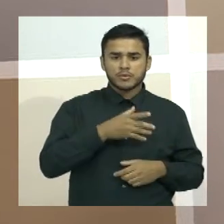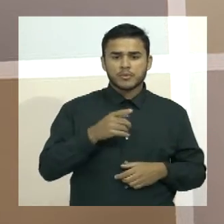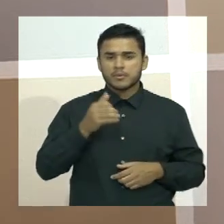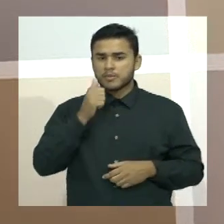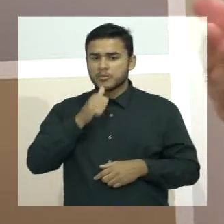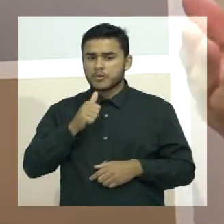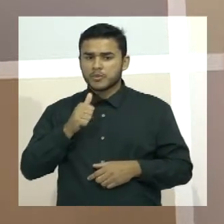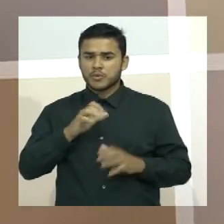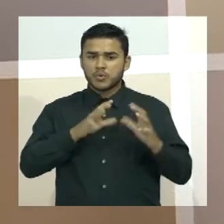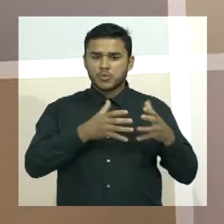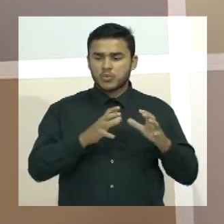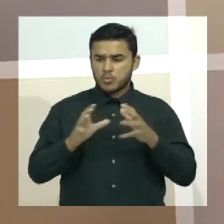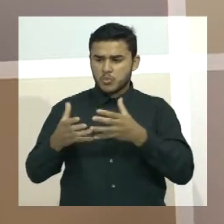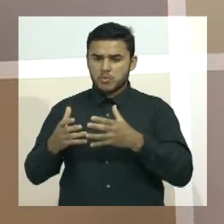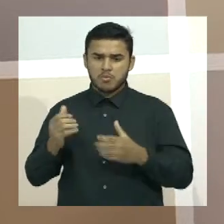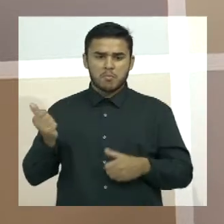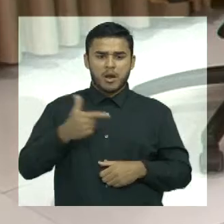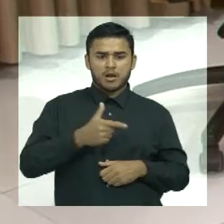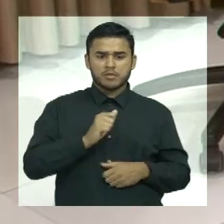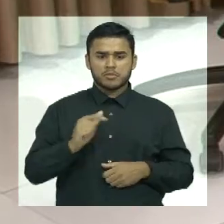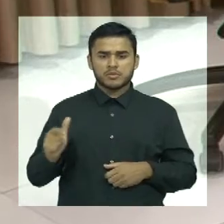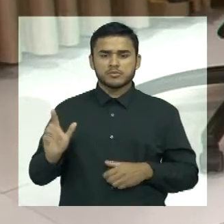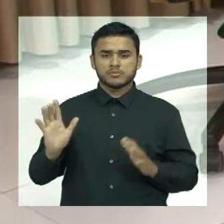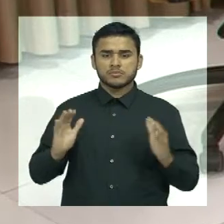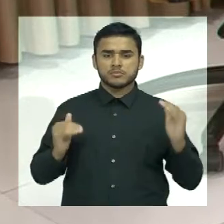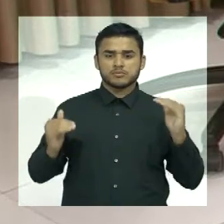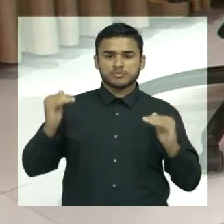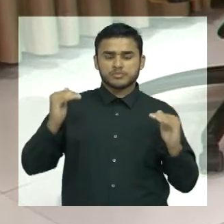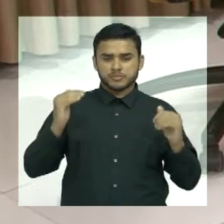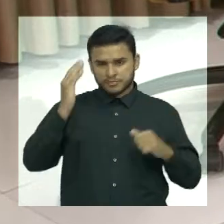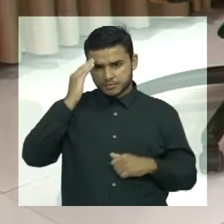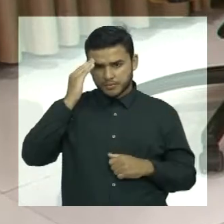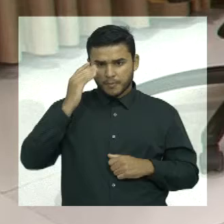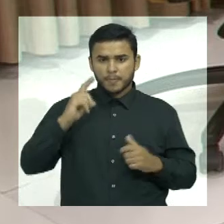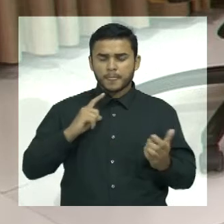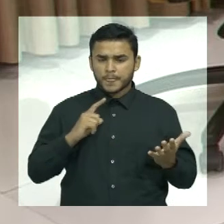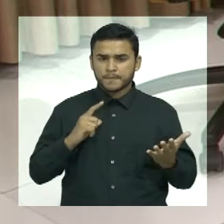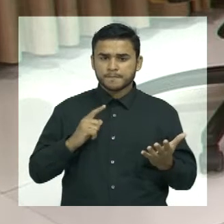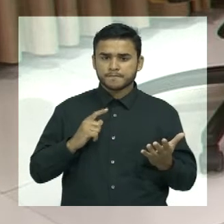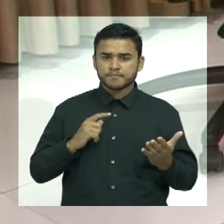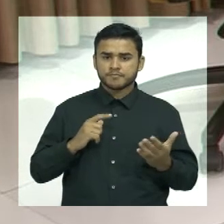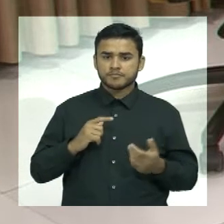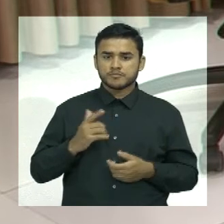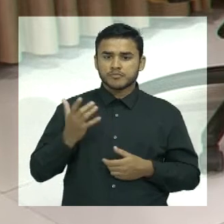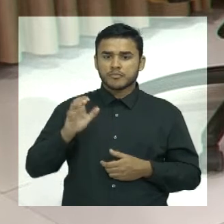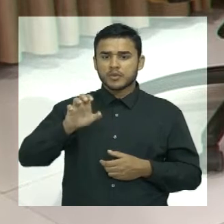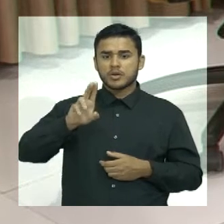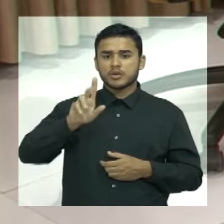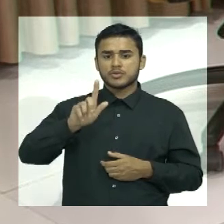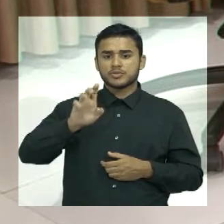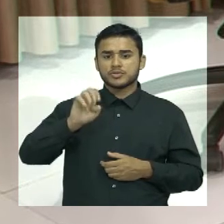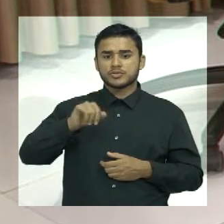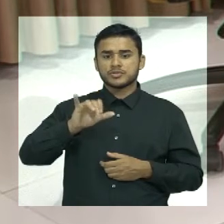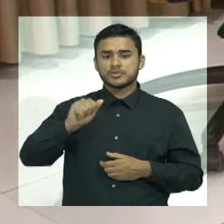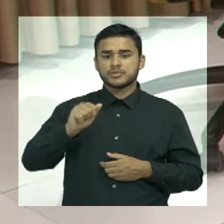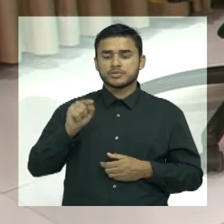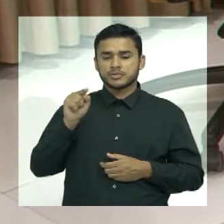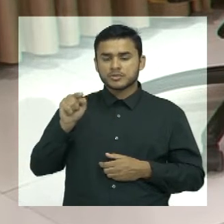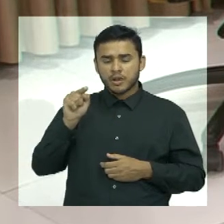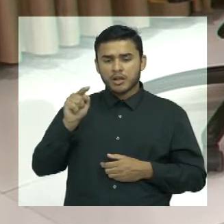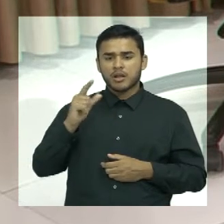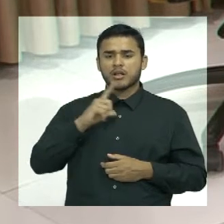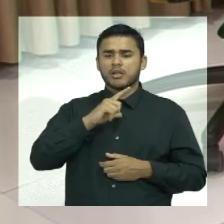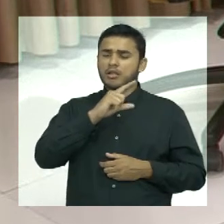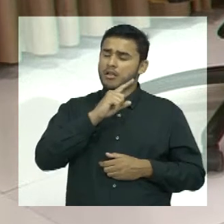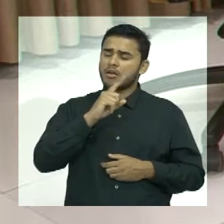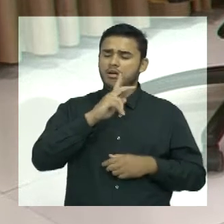mais que o outro. E quando a vereadora fala sobre eugenia, ela ela aponta para um dos criadores dessa clínica fazendo